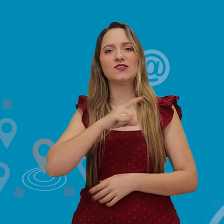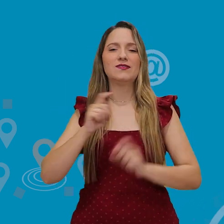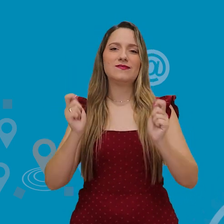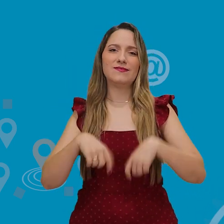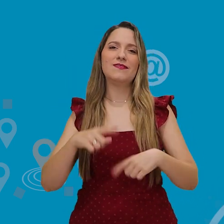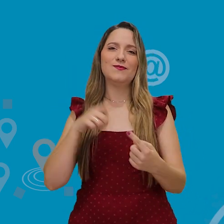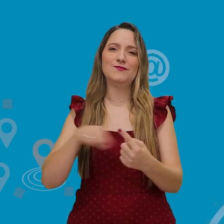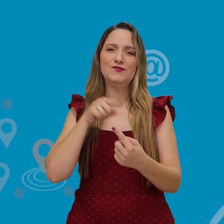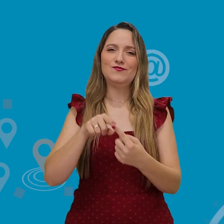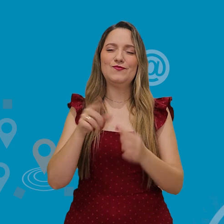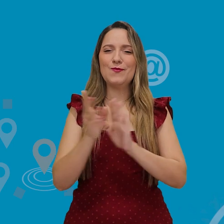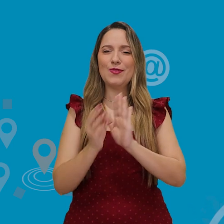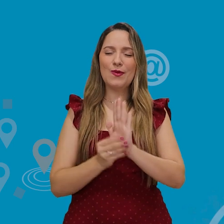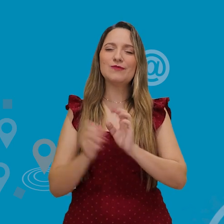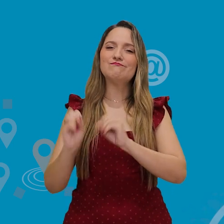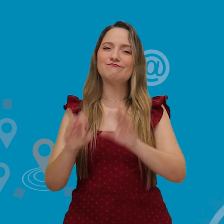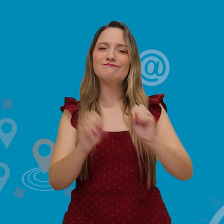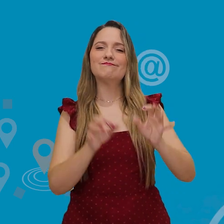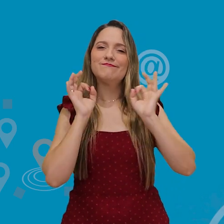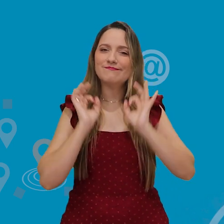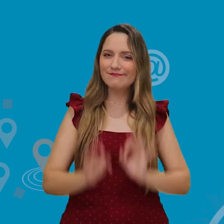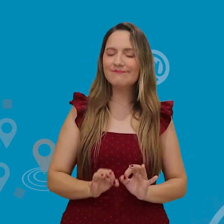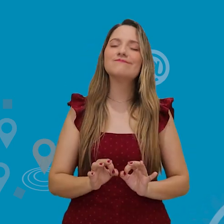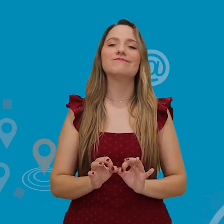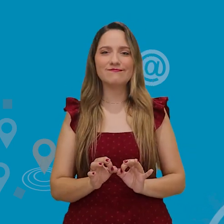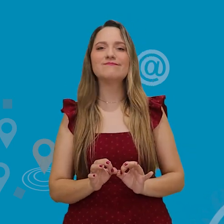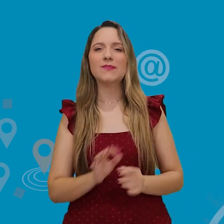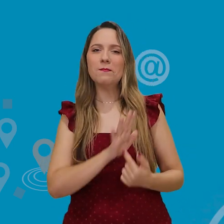de fato fazer com que esse conteúdo ele possa ser